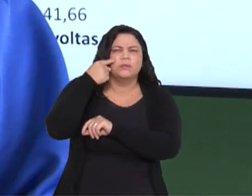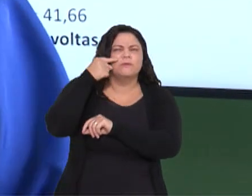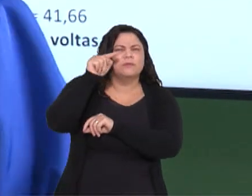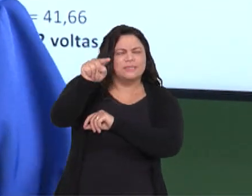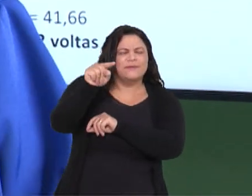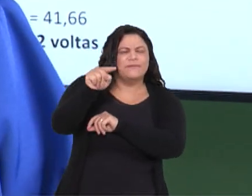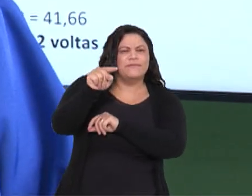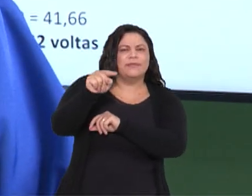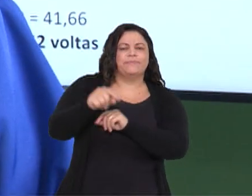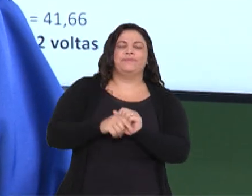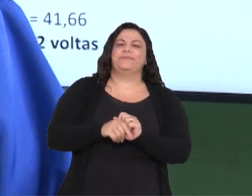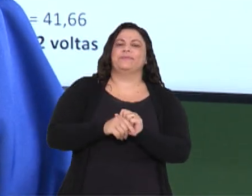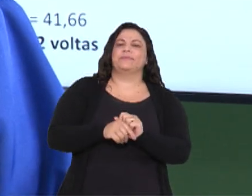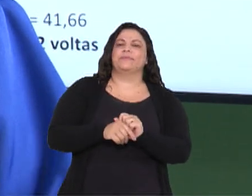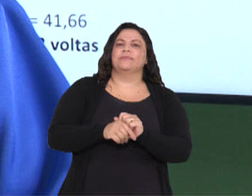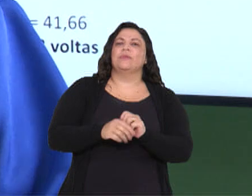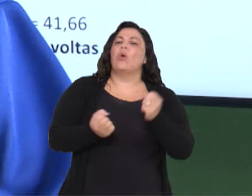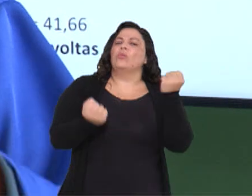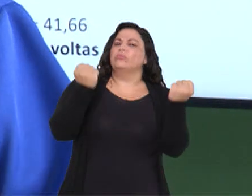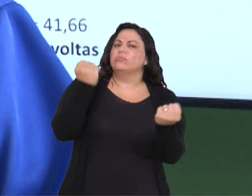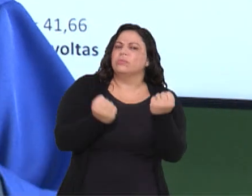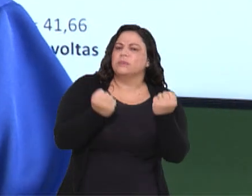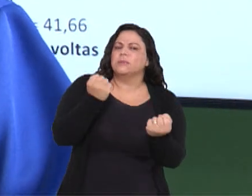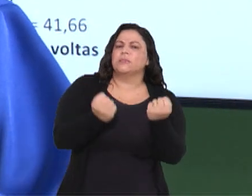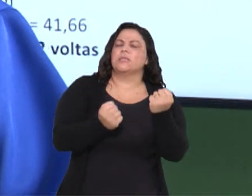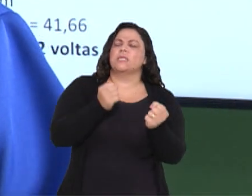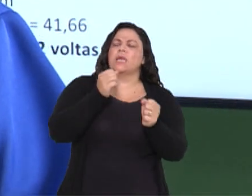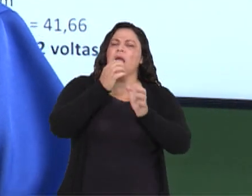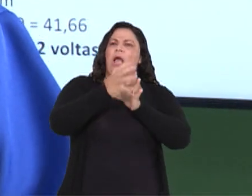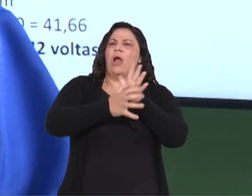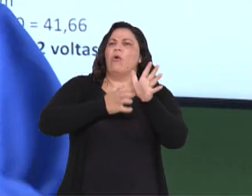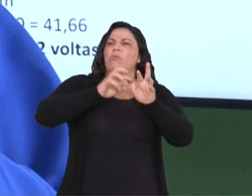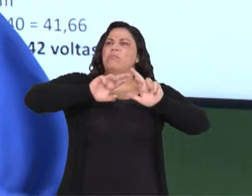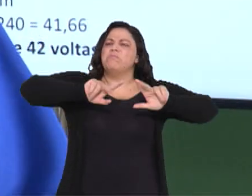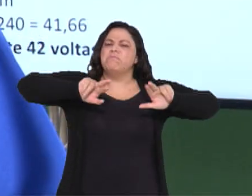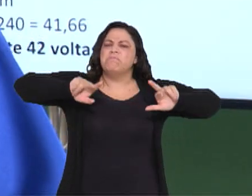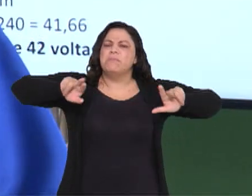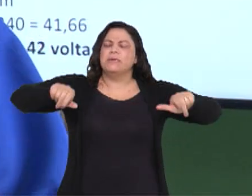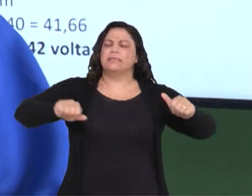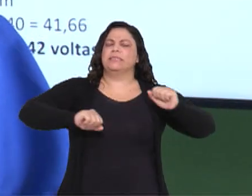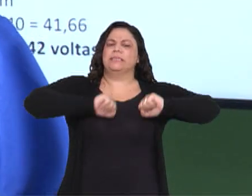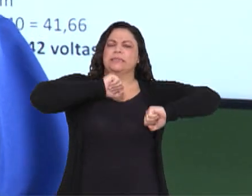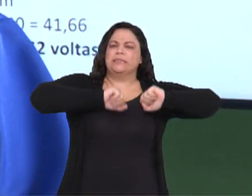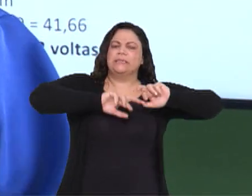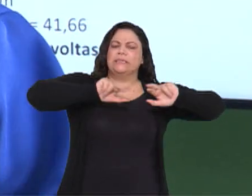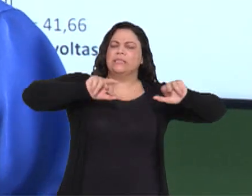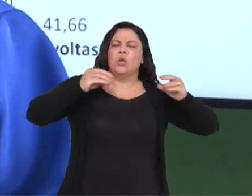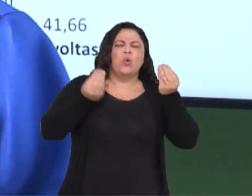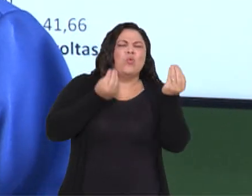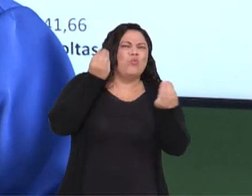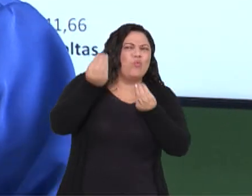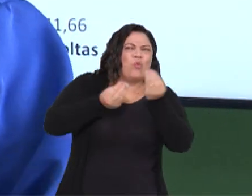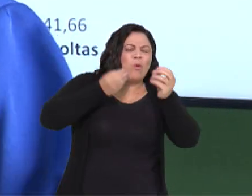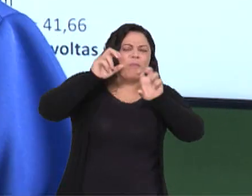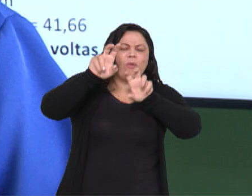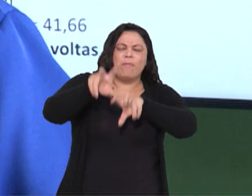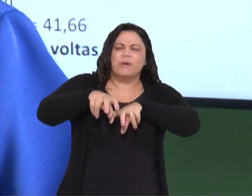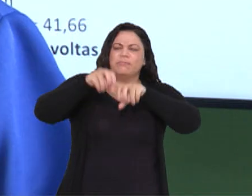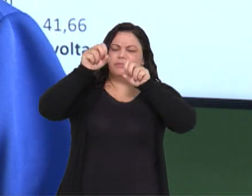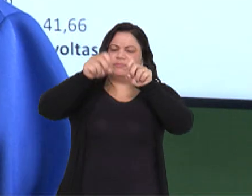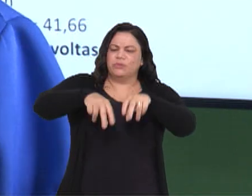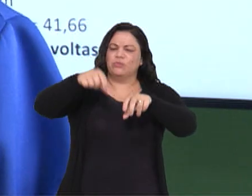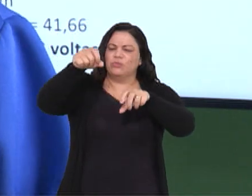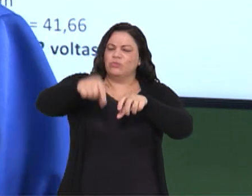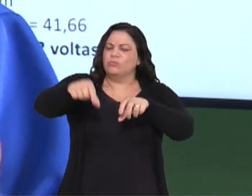são utilizadas aqui na nossa agricultura. Cara, como é que será que aquela plantadeira solta a sementinha certinho, de centímetro em centímetro?